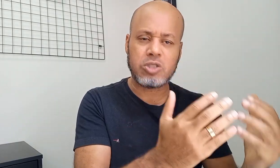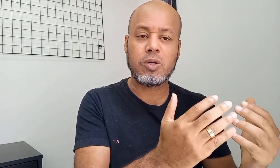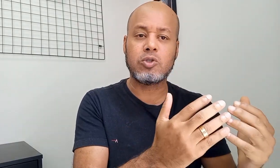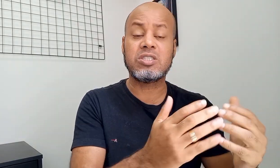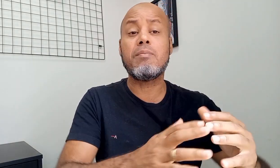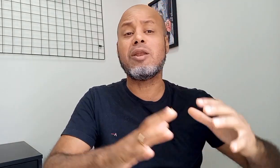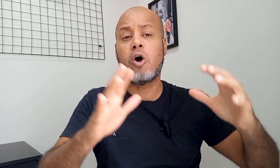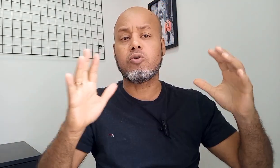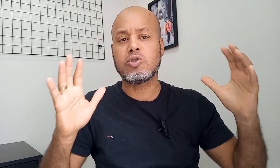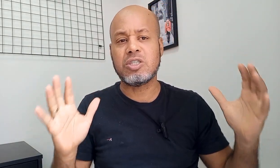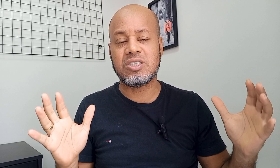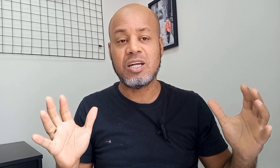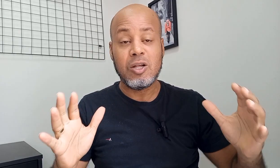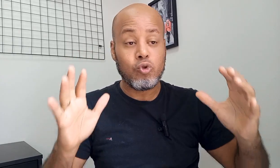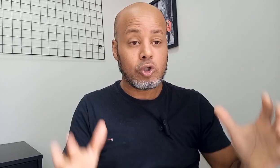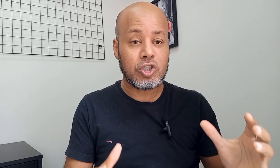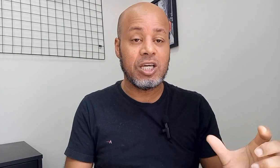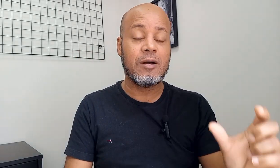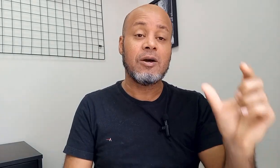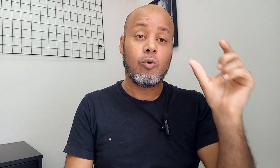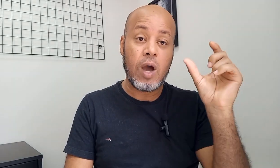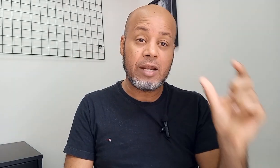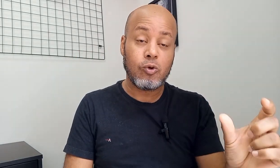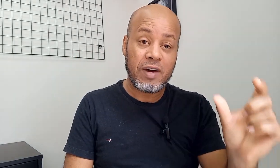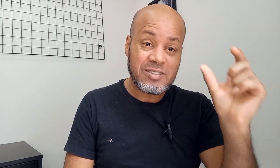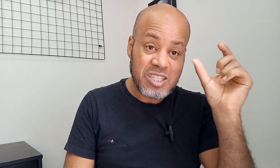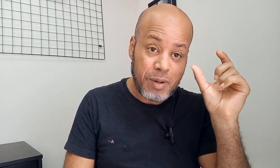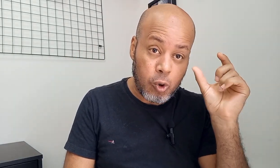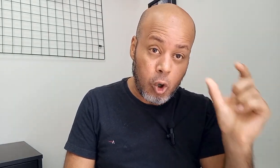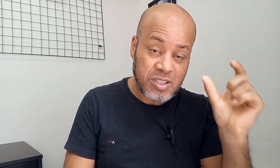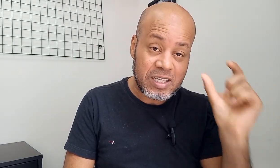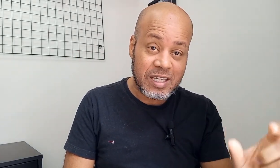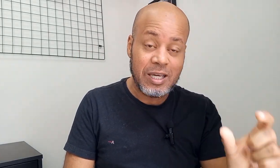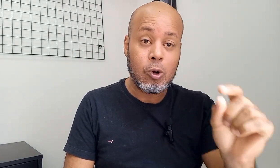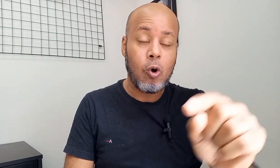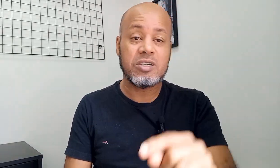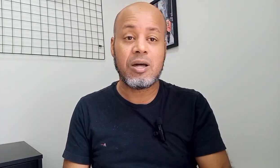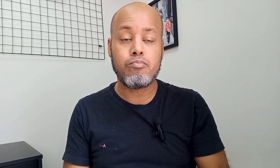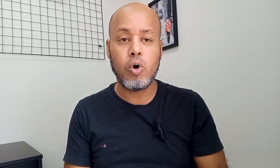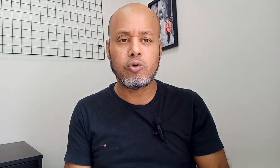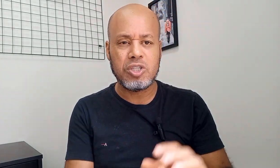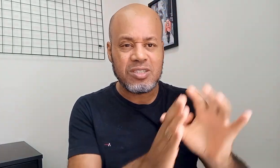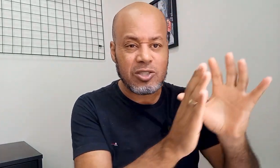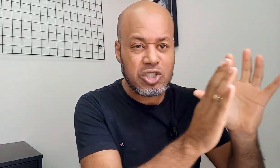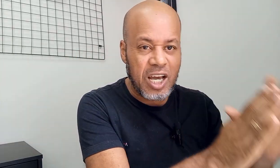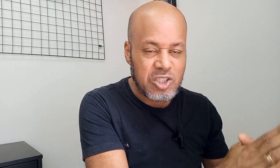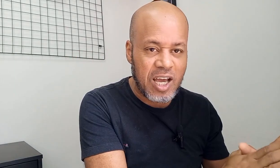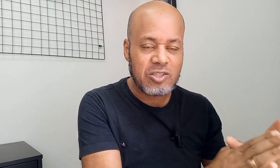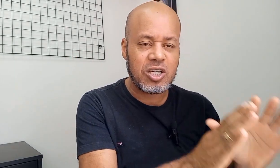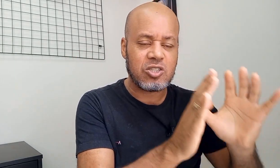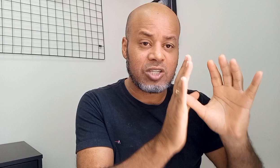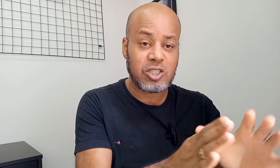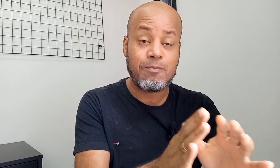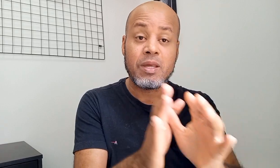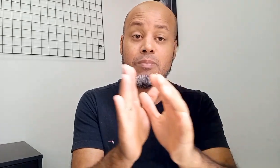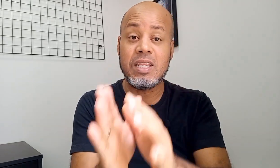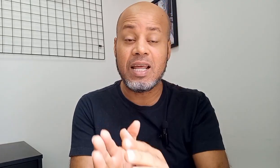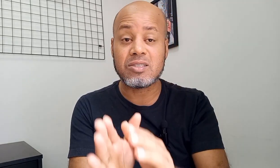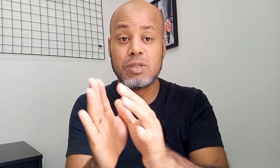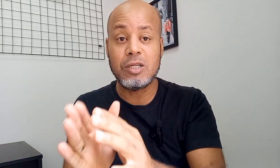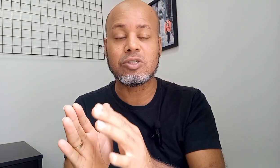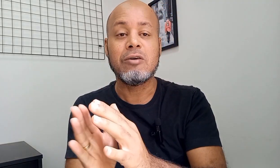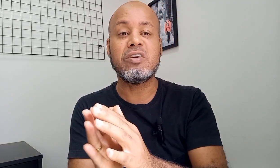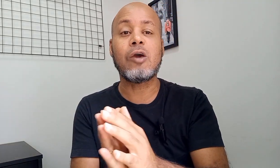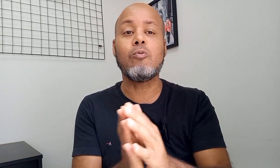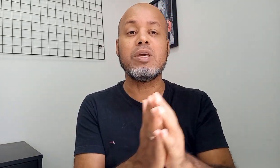uma ótima notícia, a melhor notícia do dia. O Wellington vai dizer para nós aqui qual é essa boa notícia já já, gente, já já.